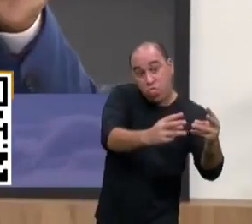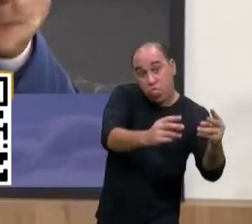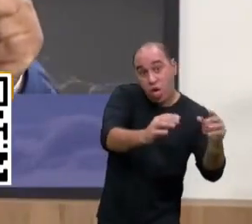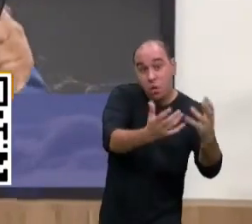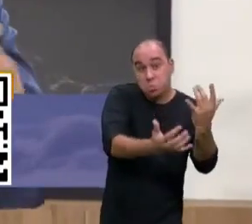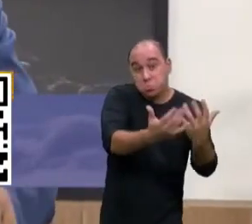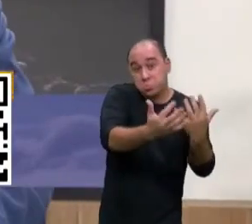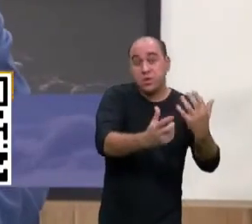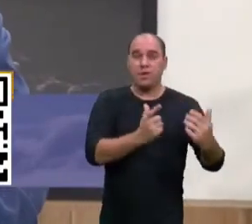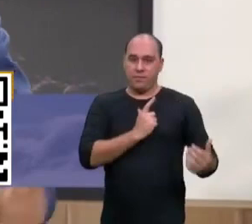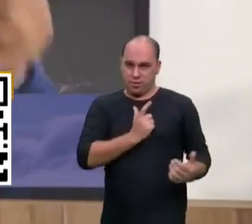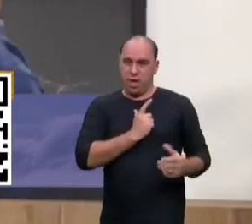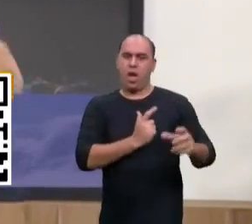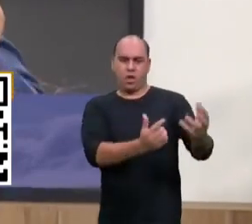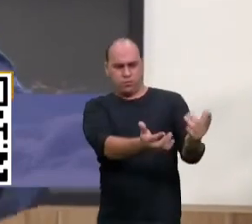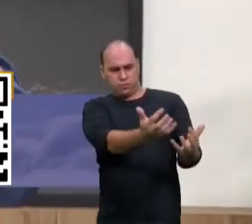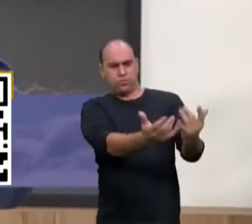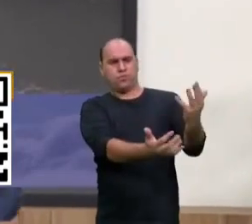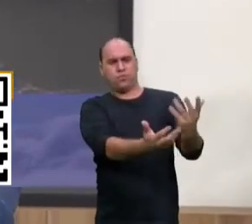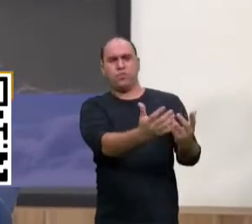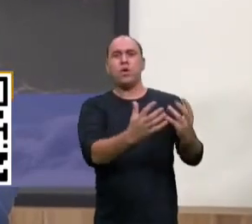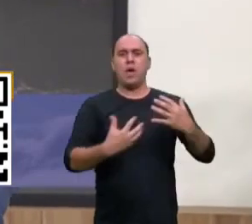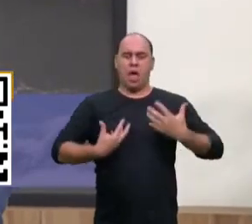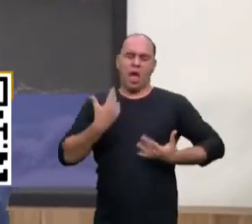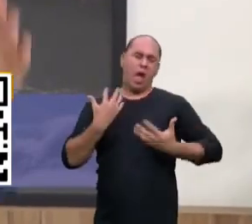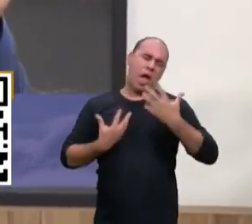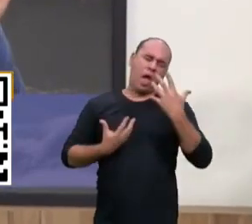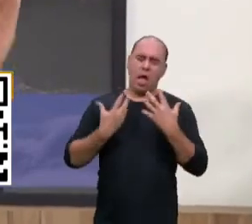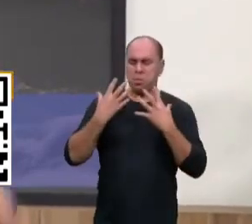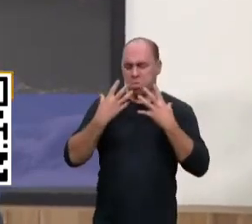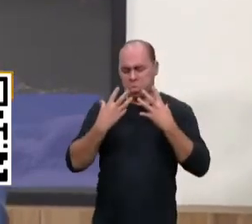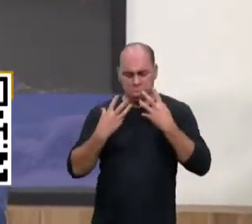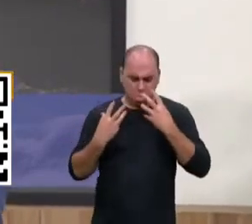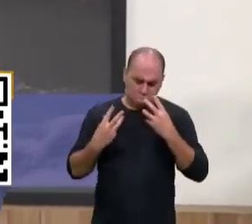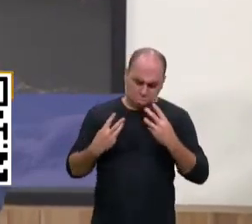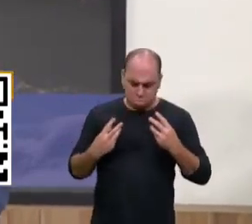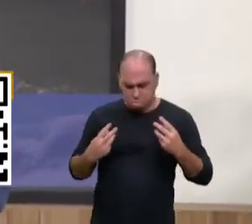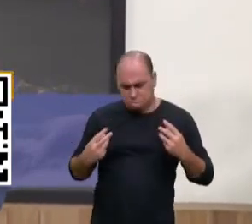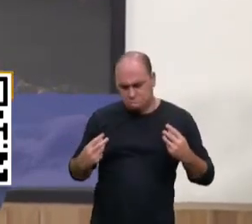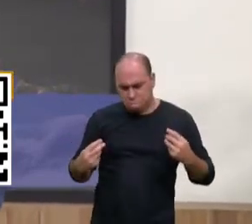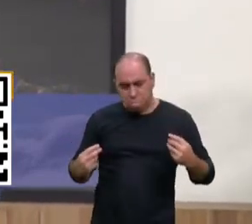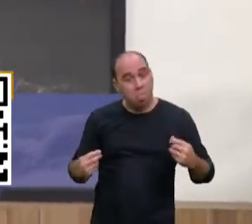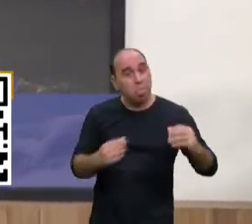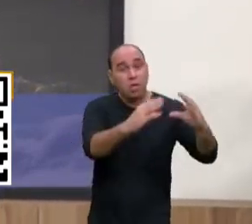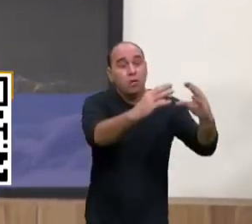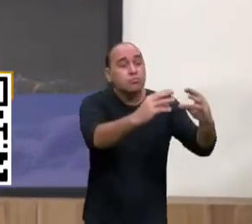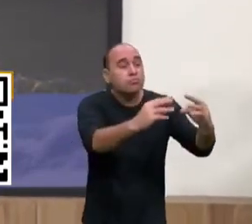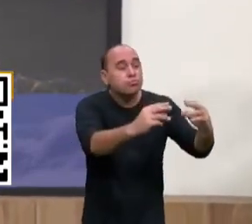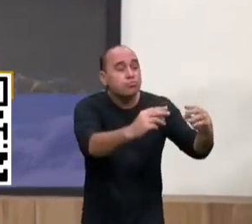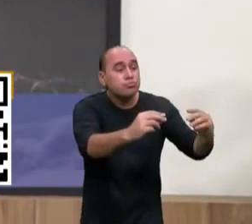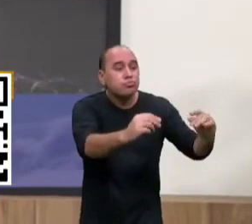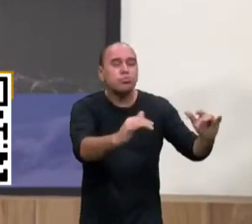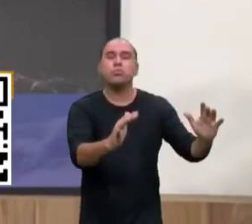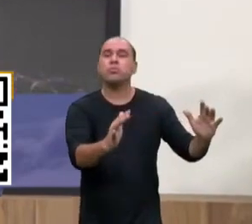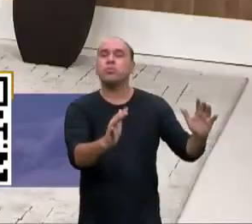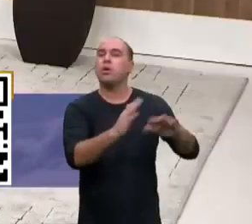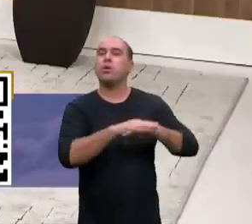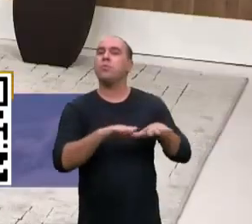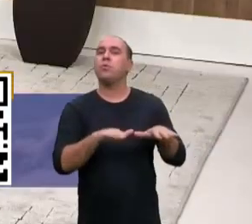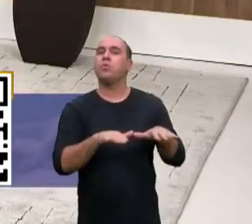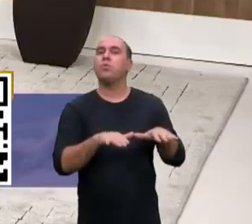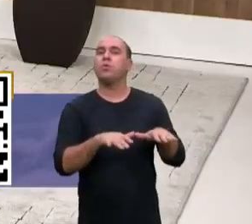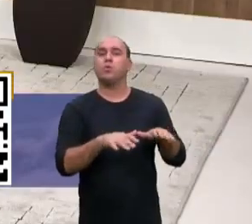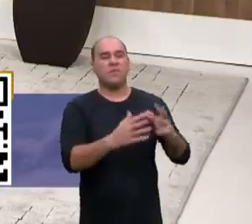e o fogo vai existir Enquanto houver matéria depois que terminar de queimar a matéria o fogo apaga tanto